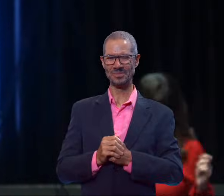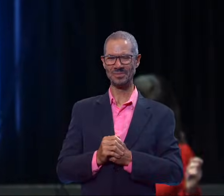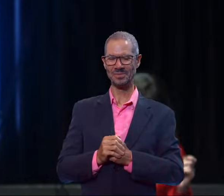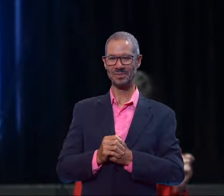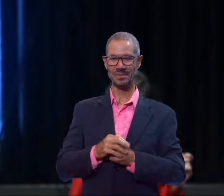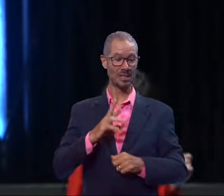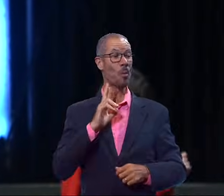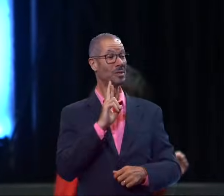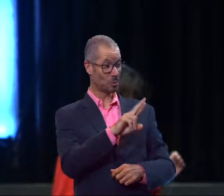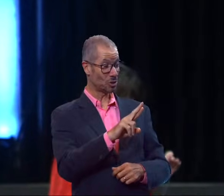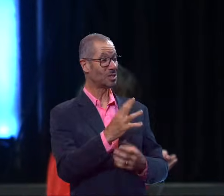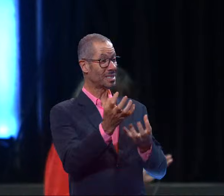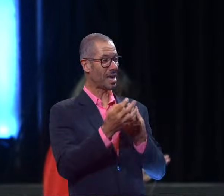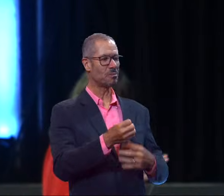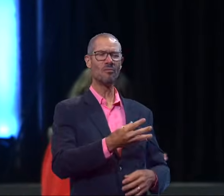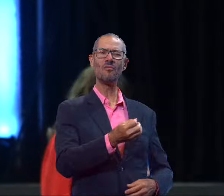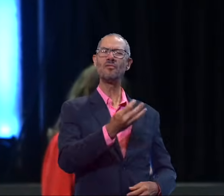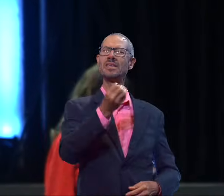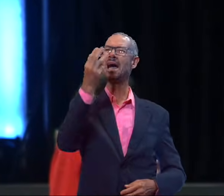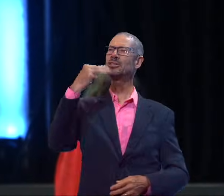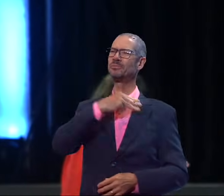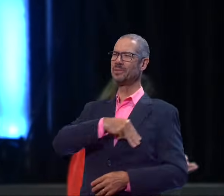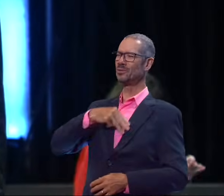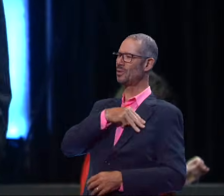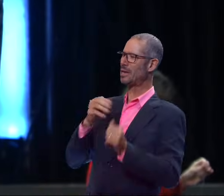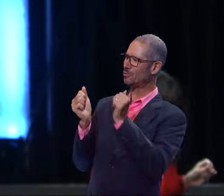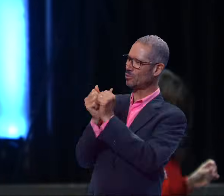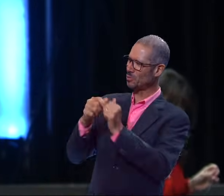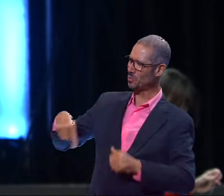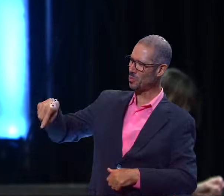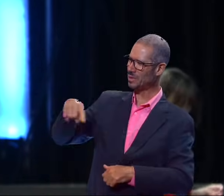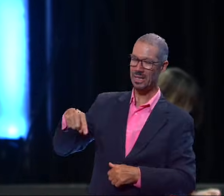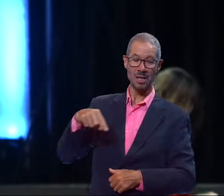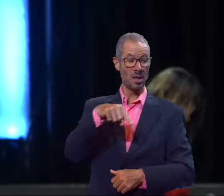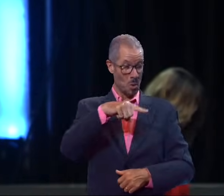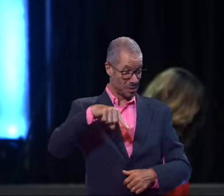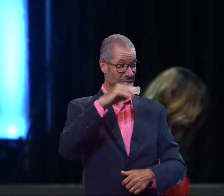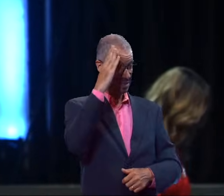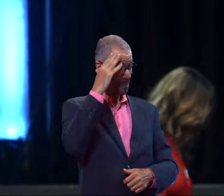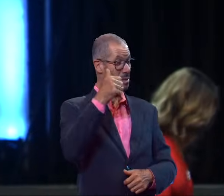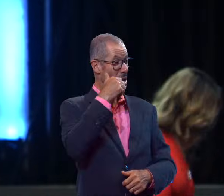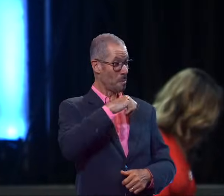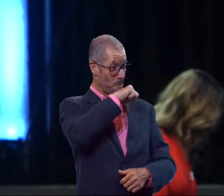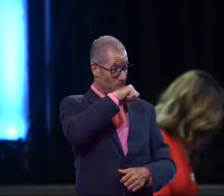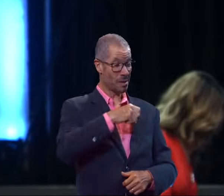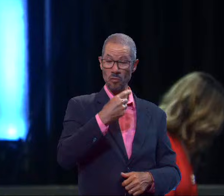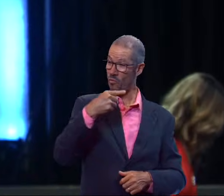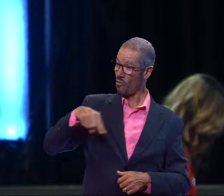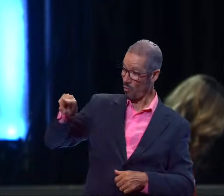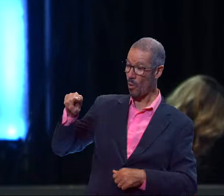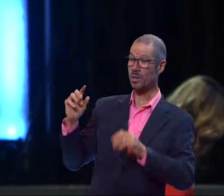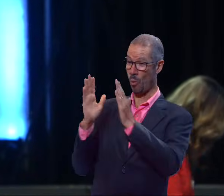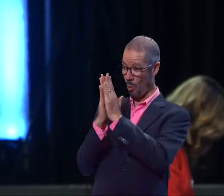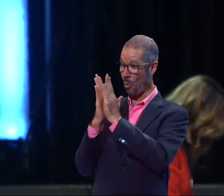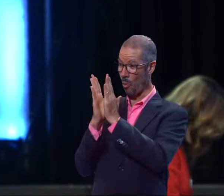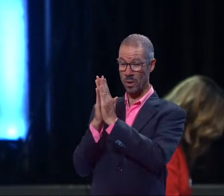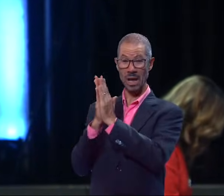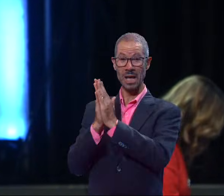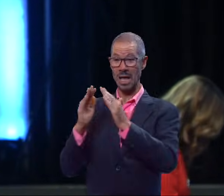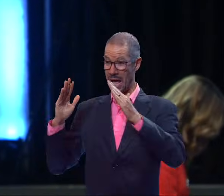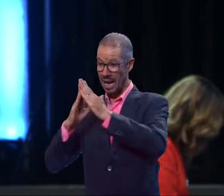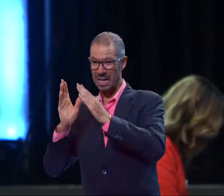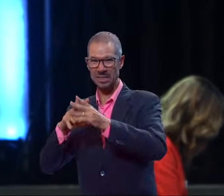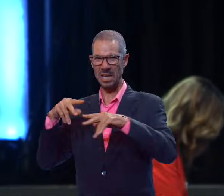E eu falei, eu quero fazer uma viagem missionária com vocês. Eu falei, vocês sabiam que a mamãe foi orar na casa da feiticeira